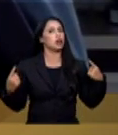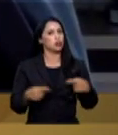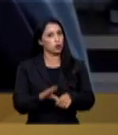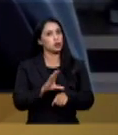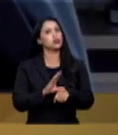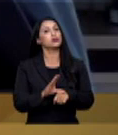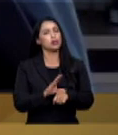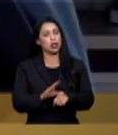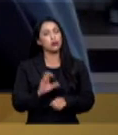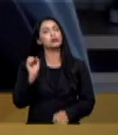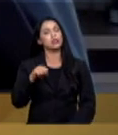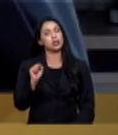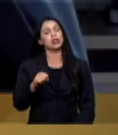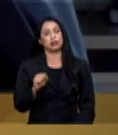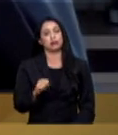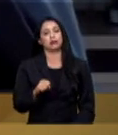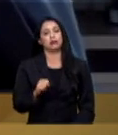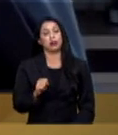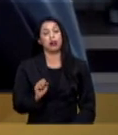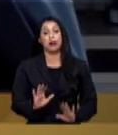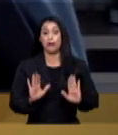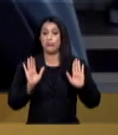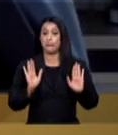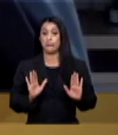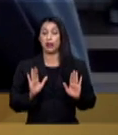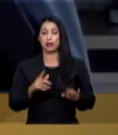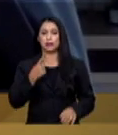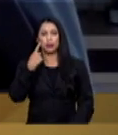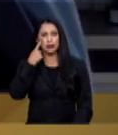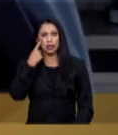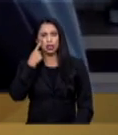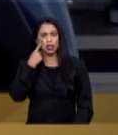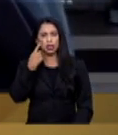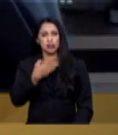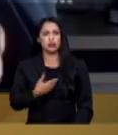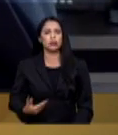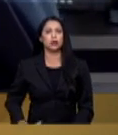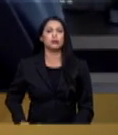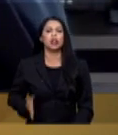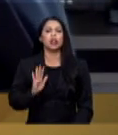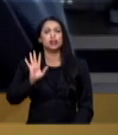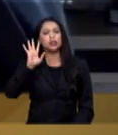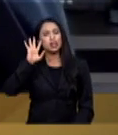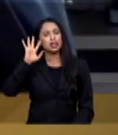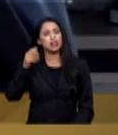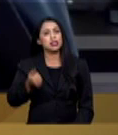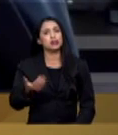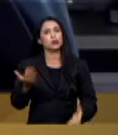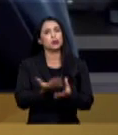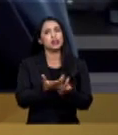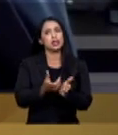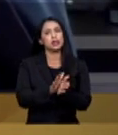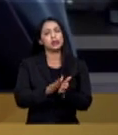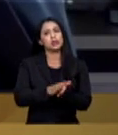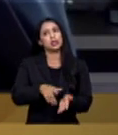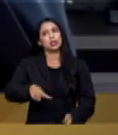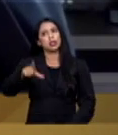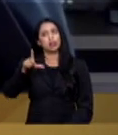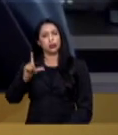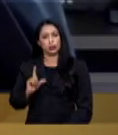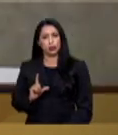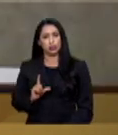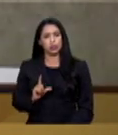mesmo. Mas, para atender o interesse público, como já decidimos em precedentes, eu